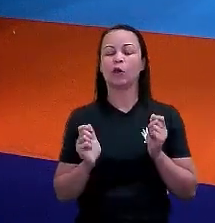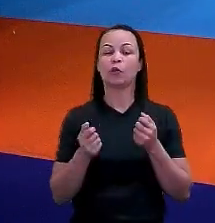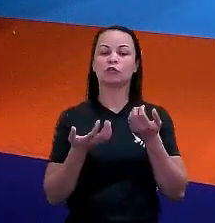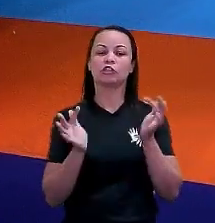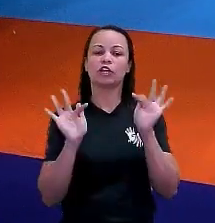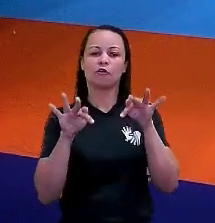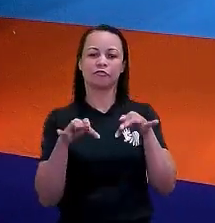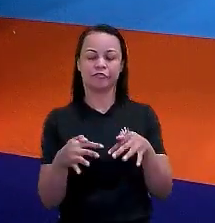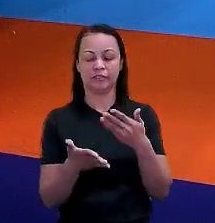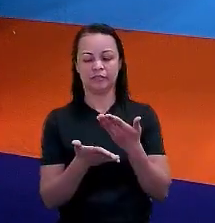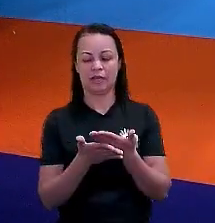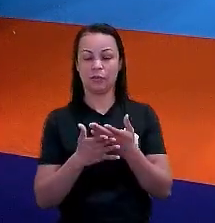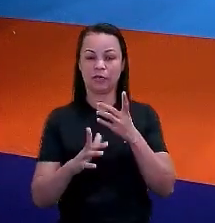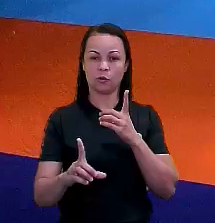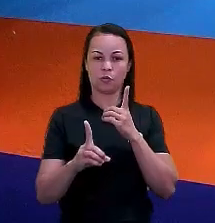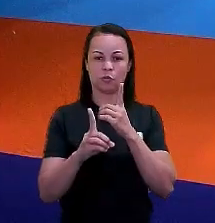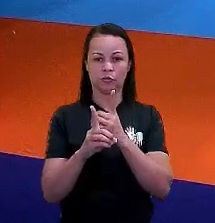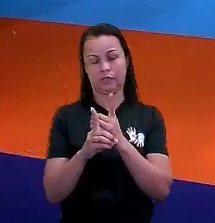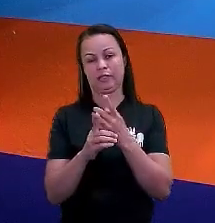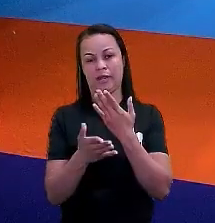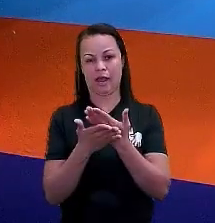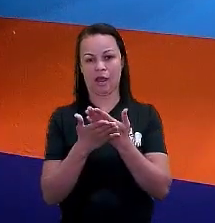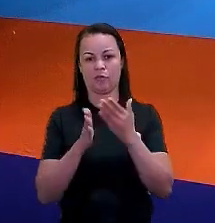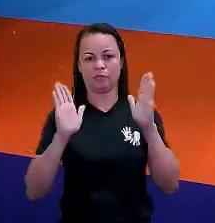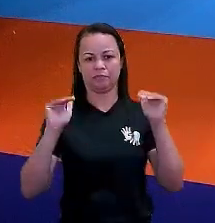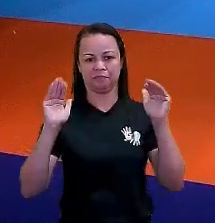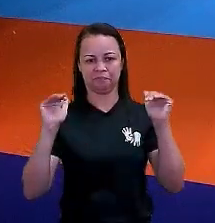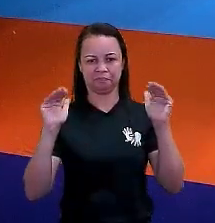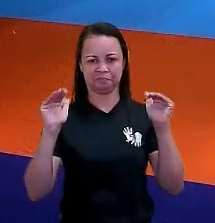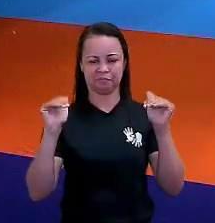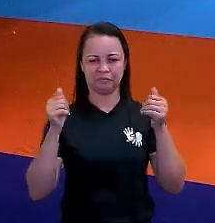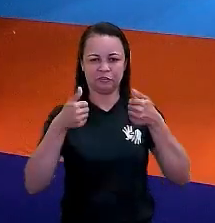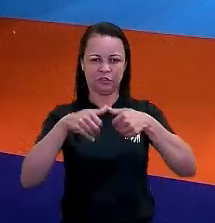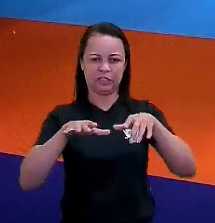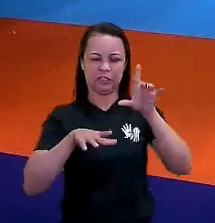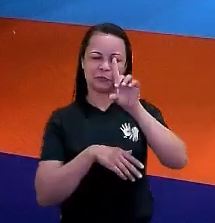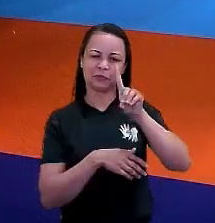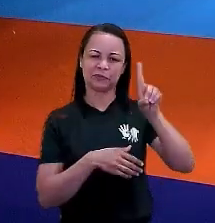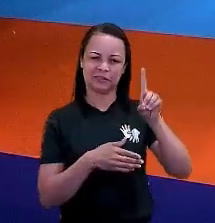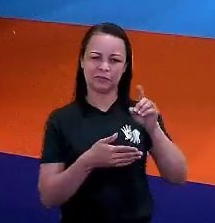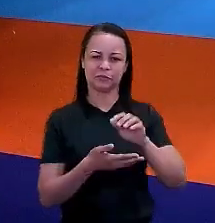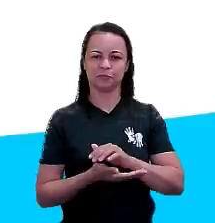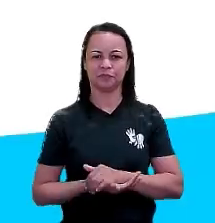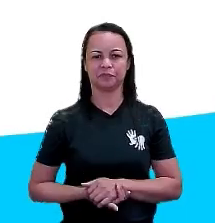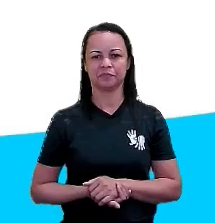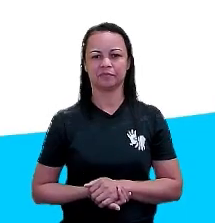por aqui, a gente se encontra na próxima aula. Tchau, tchau. Fiquem todos com Deus.